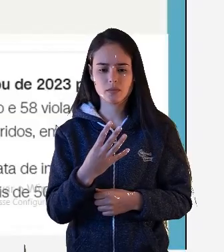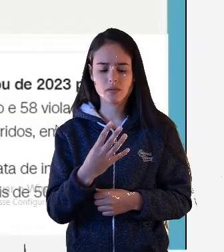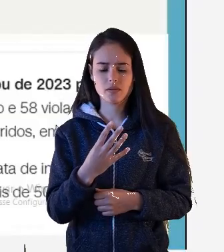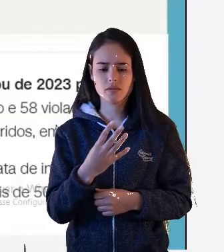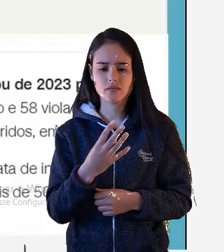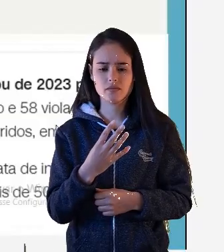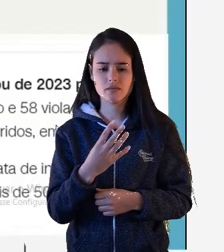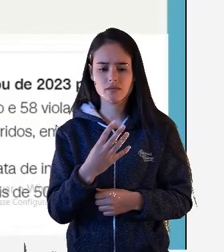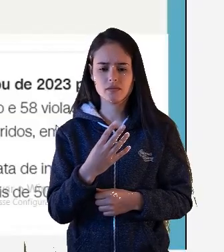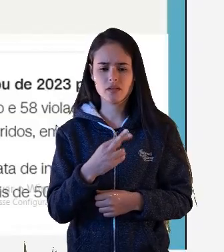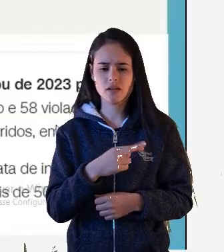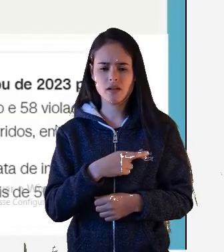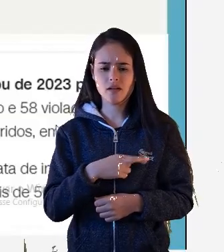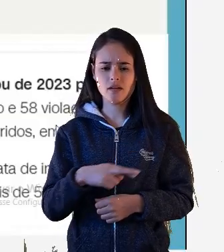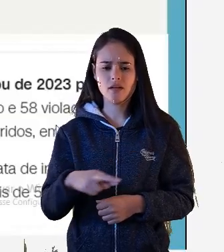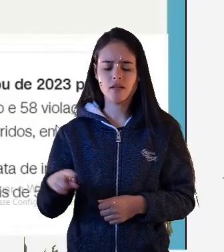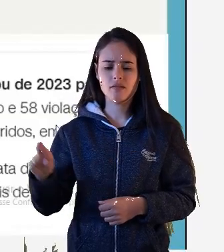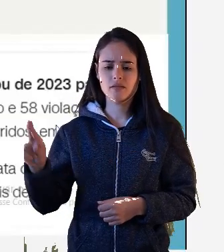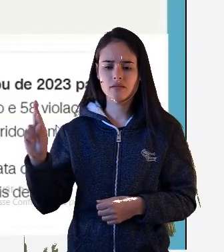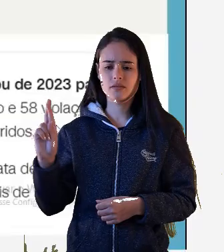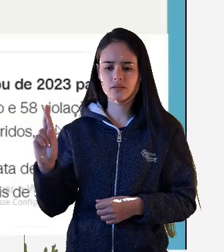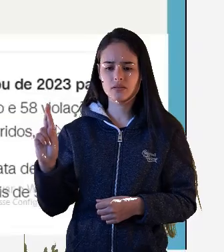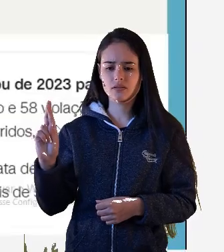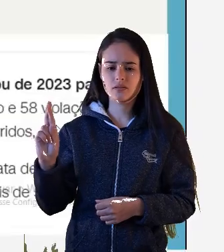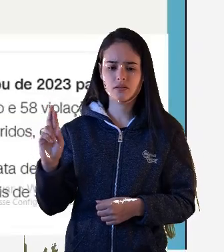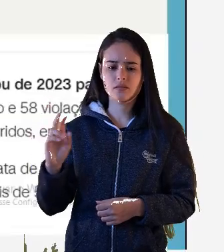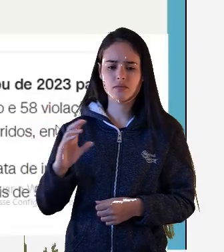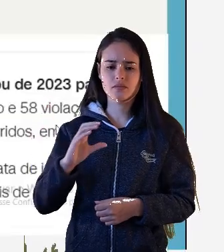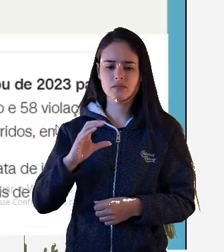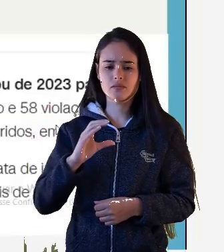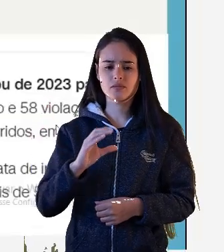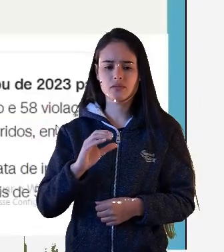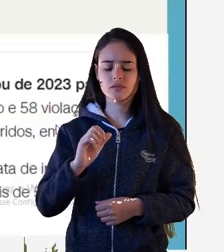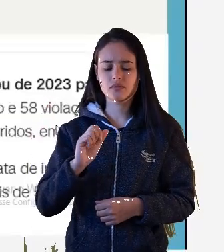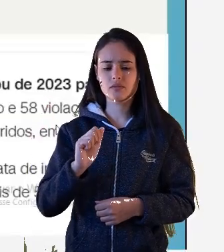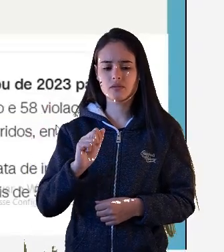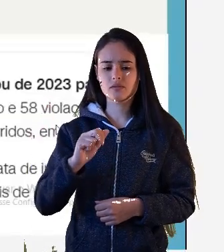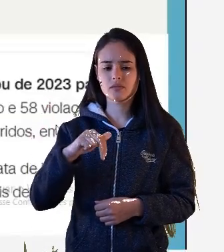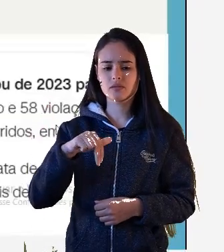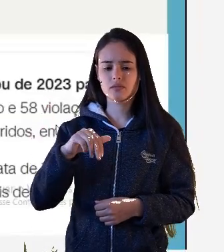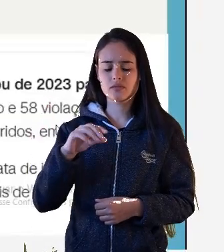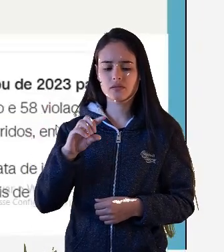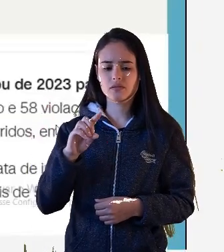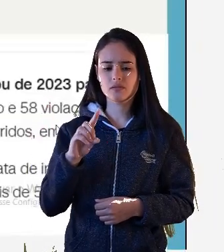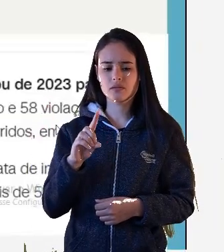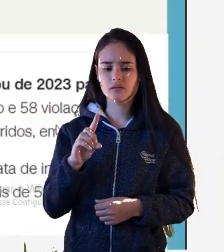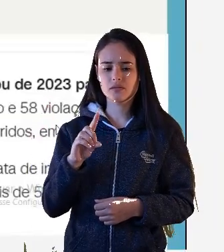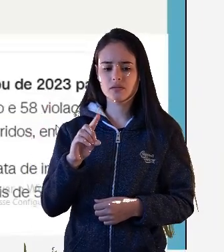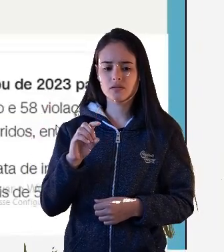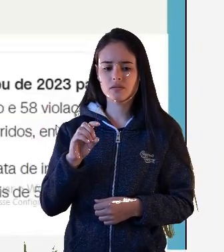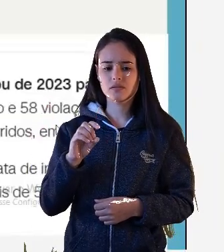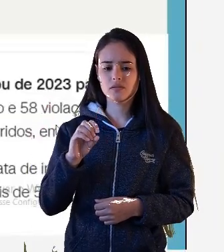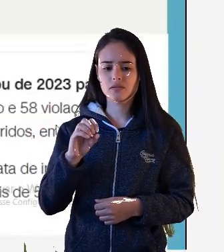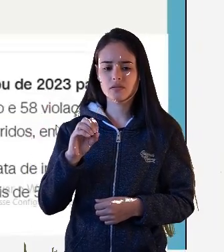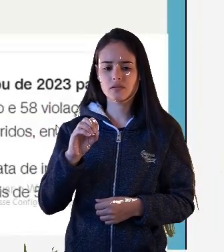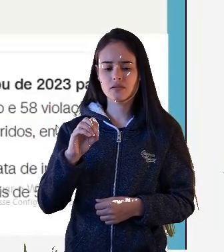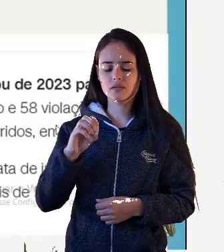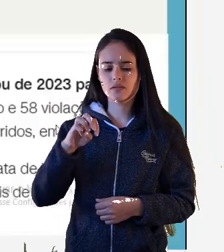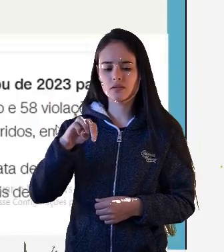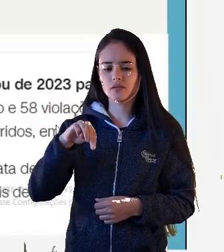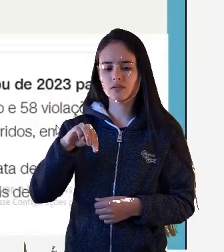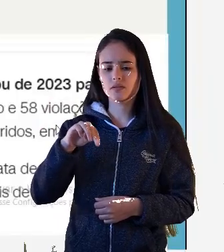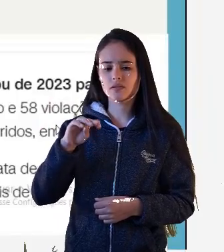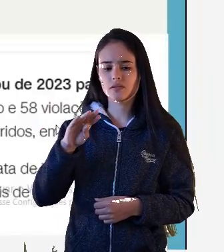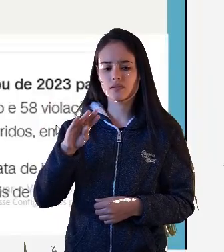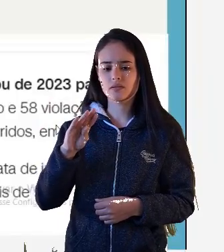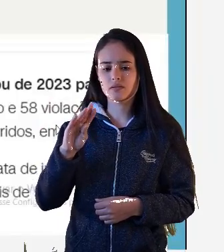mais casos. O número de violações de ambas as crenças mais que dobrou de 23 para 24, e ambas seria Candomblé